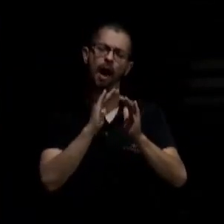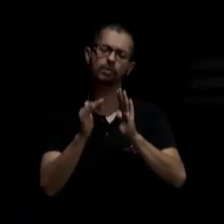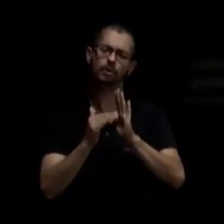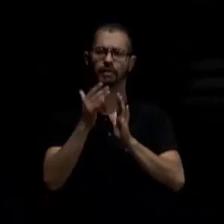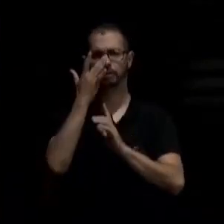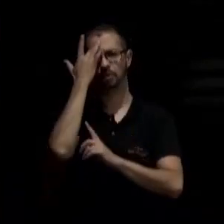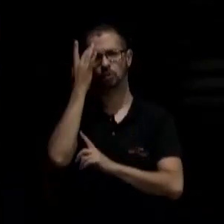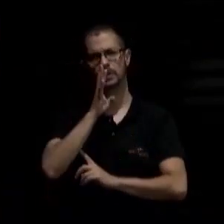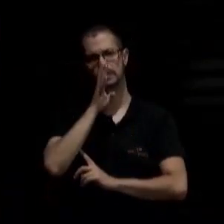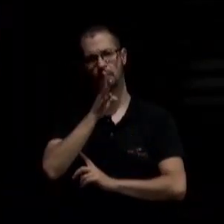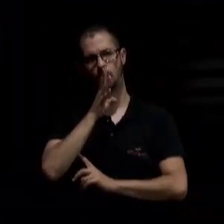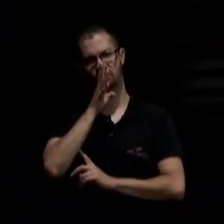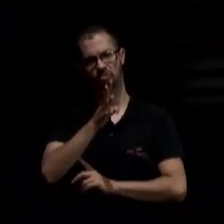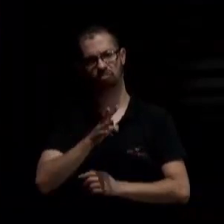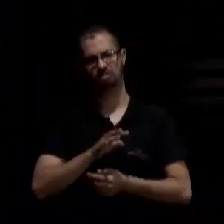ofendi.